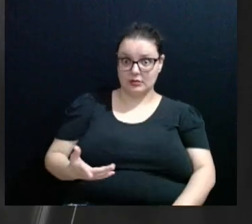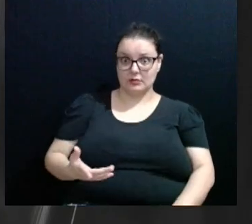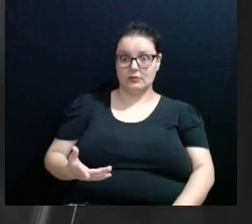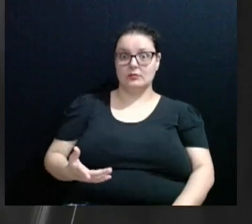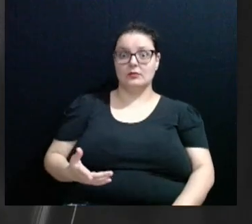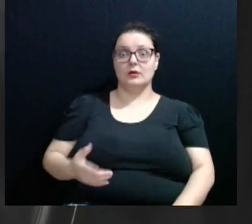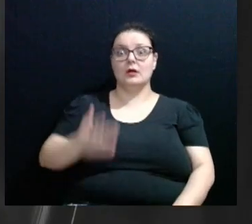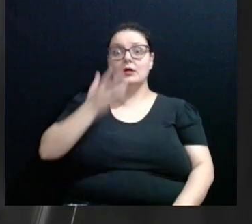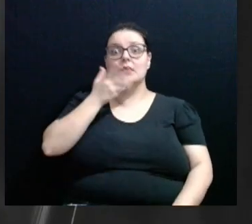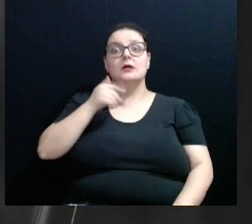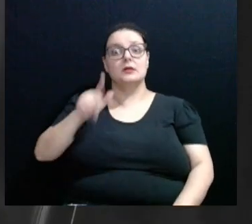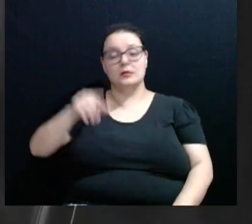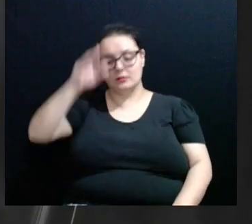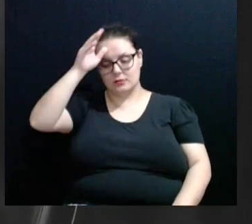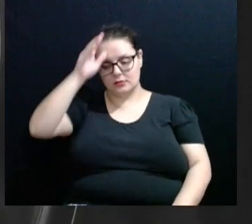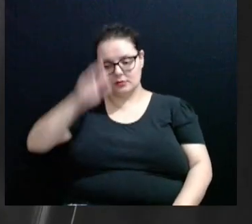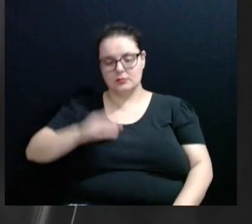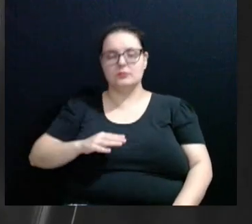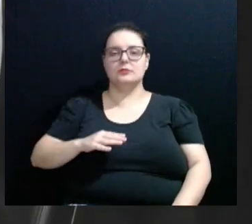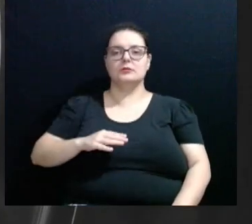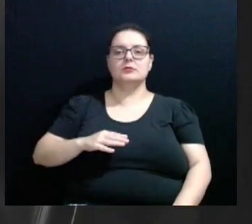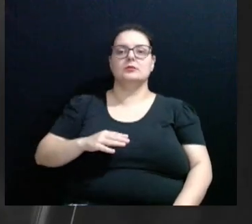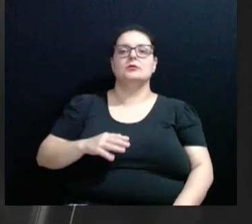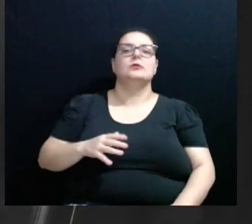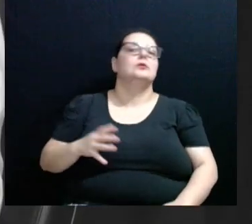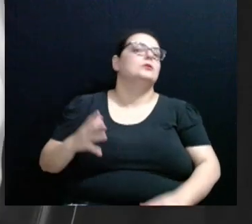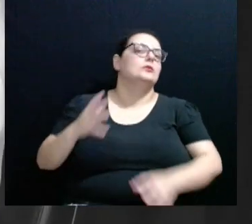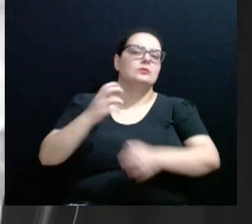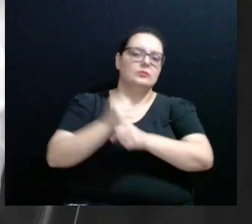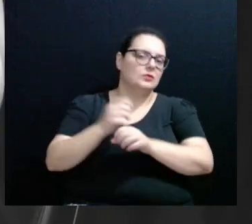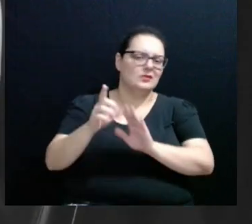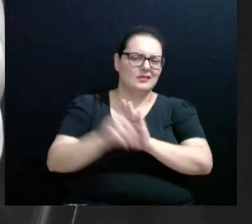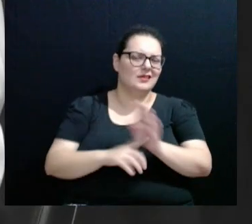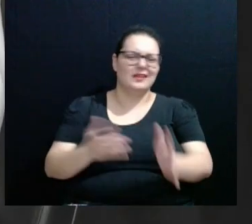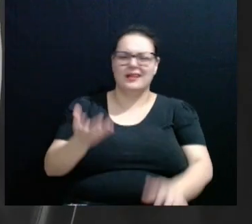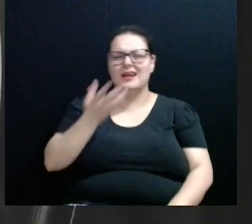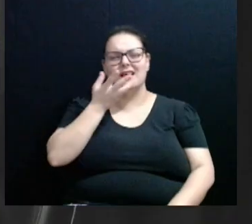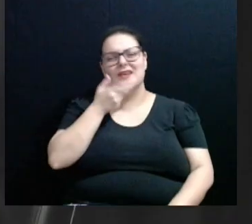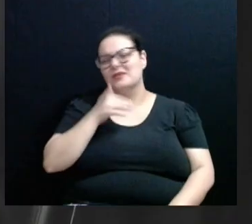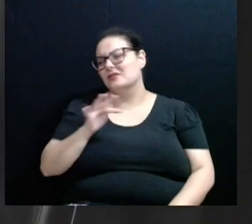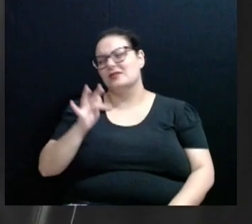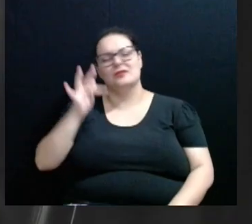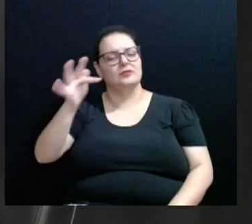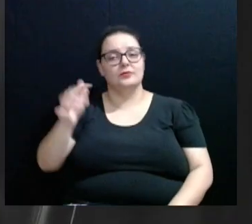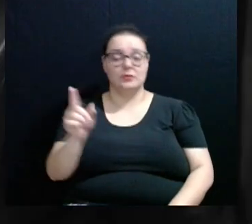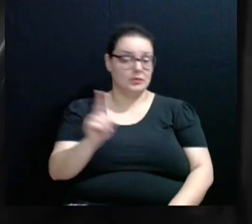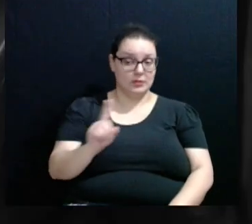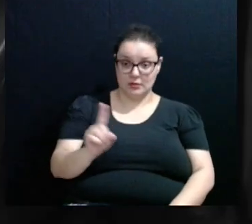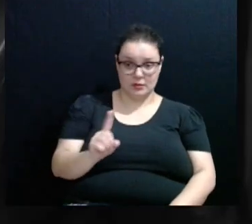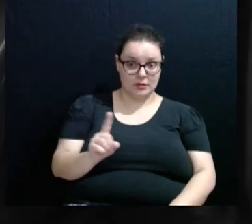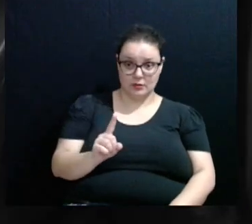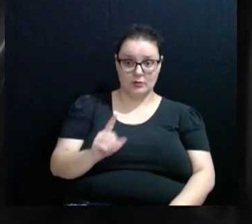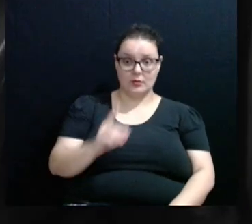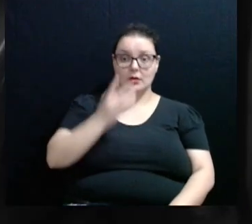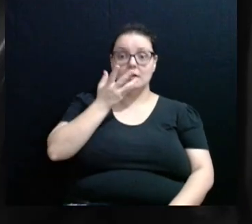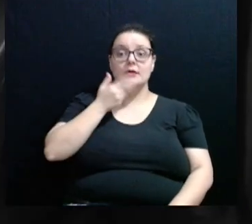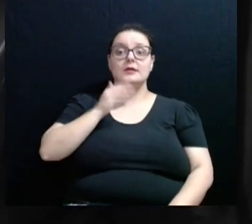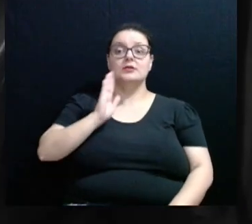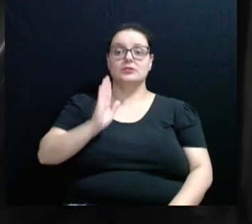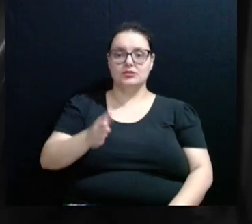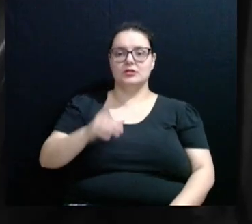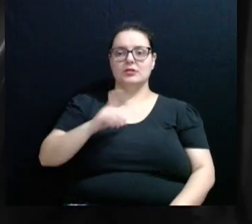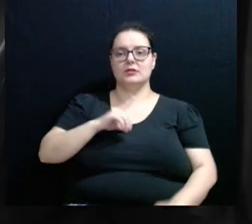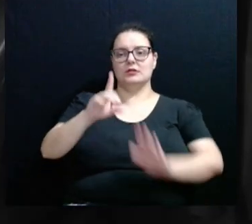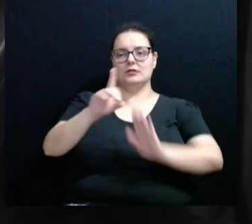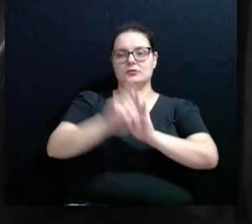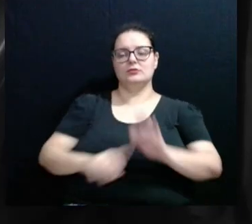um cidadão sujeito integral de direitos. Às vezes a gente fala assim, não, a criança é o cidadão do futuro. Não, a criança, ela já nasce, ela tem os seus direitos